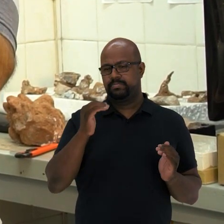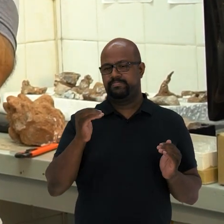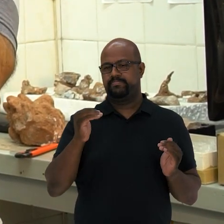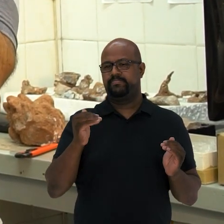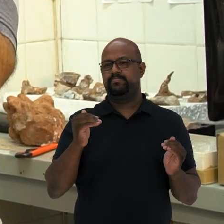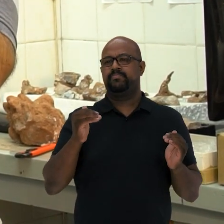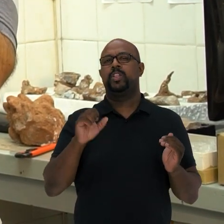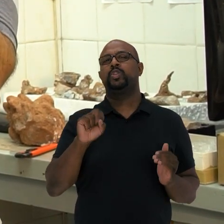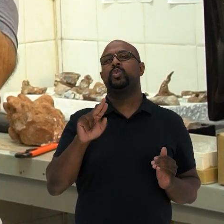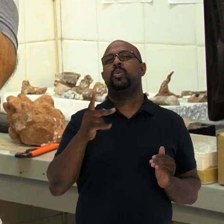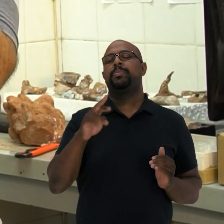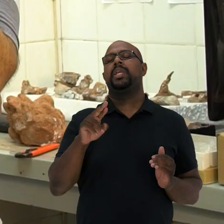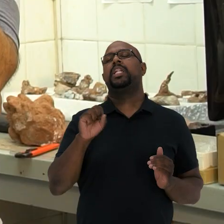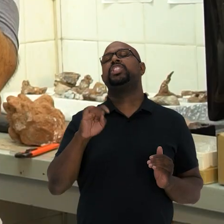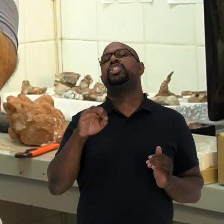superestimação